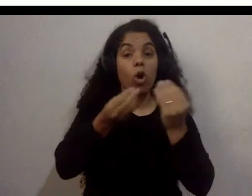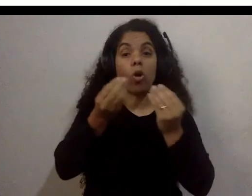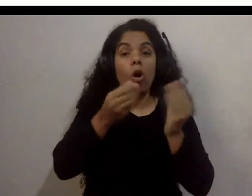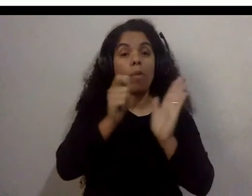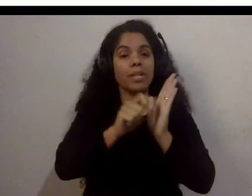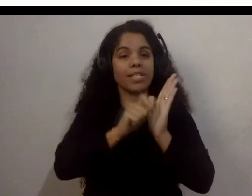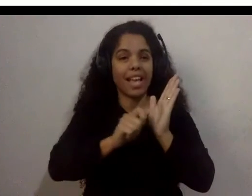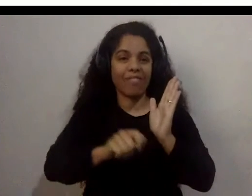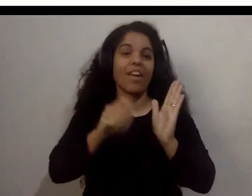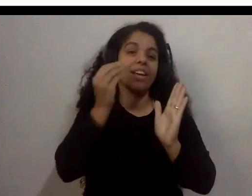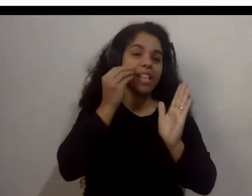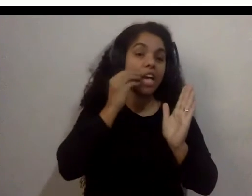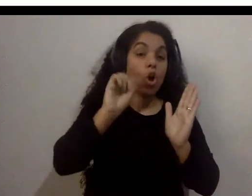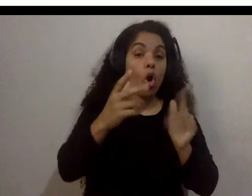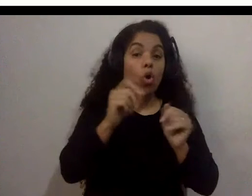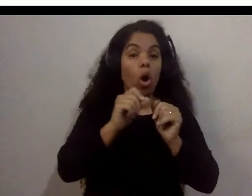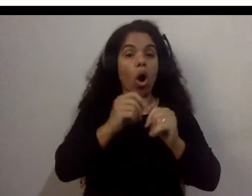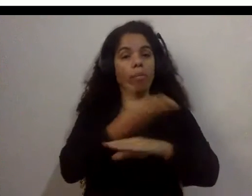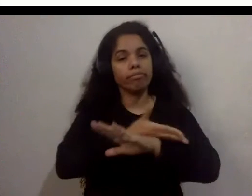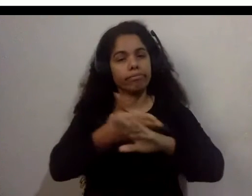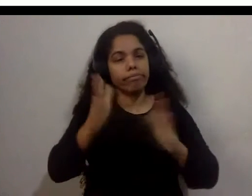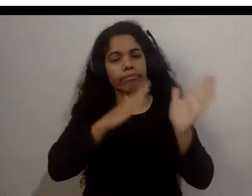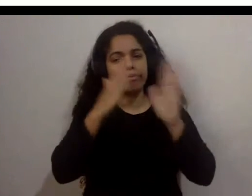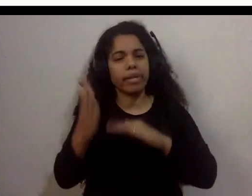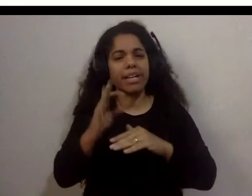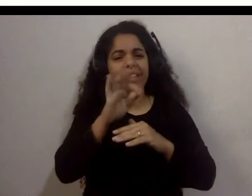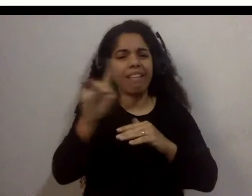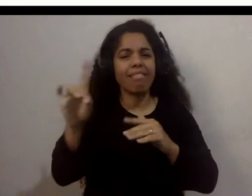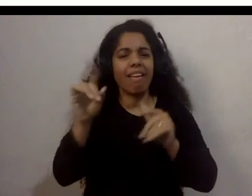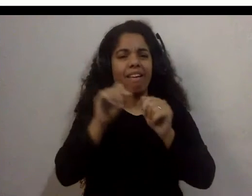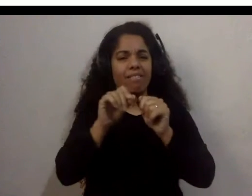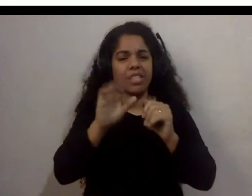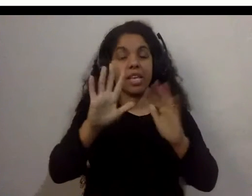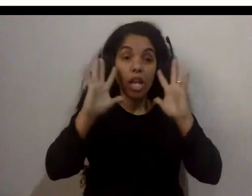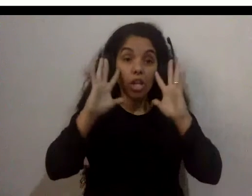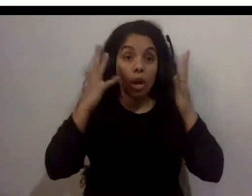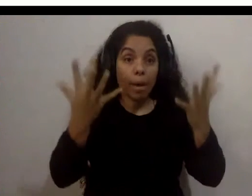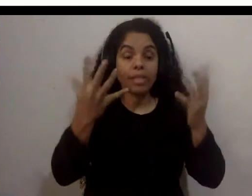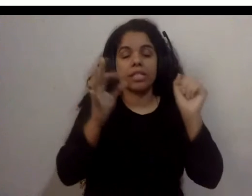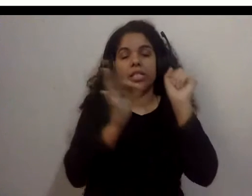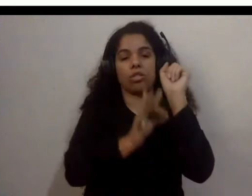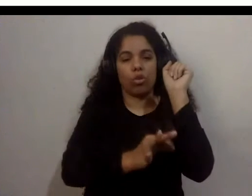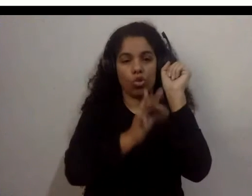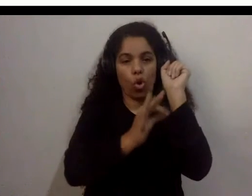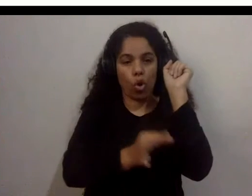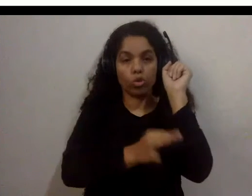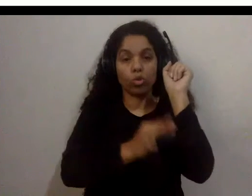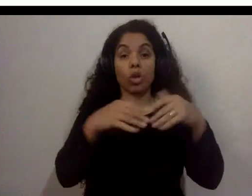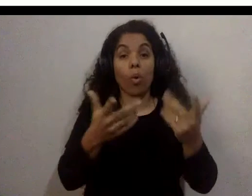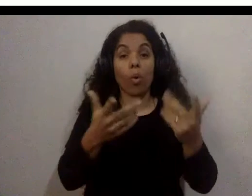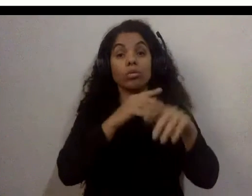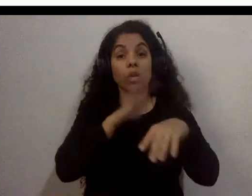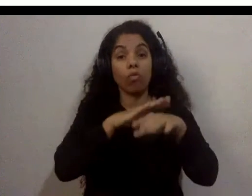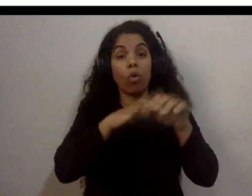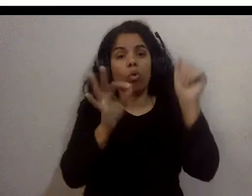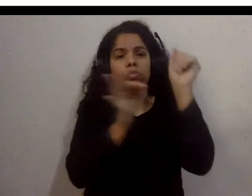escrever testes ou como praticar o TDD ao longo do processo de tomada de decisão de código. Então, na hora que eu vou